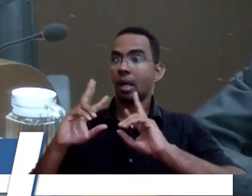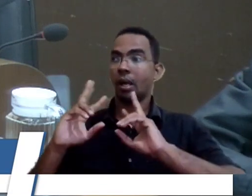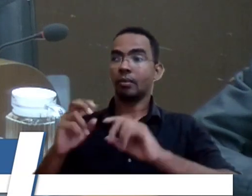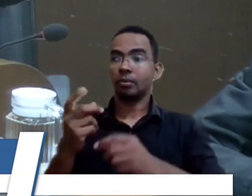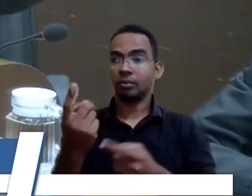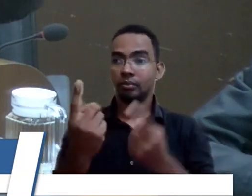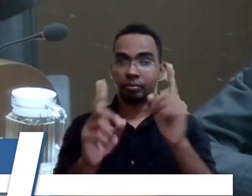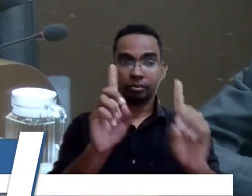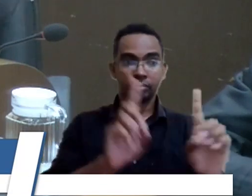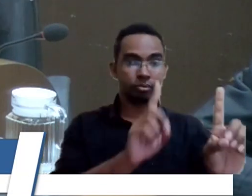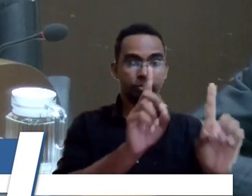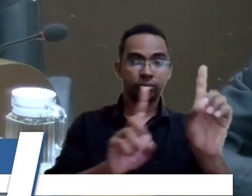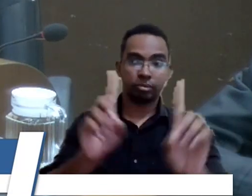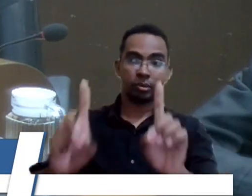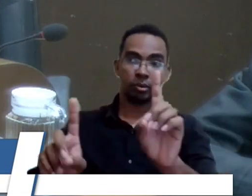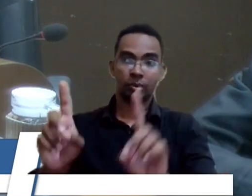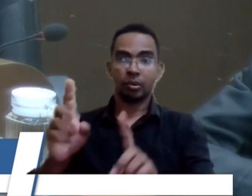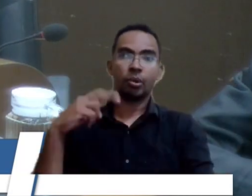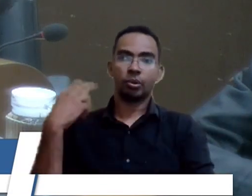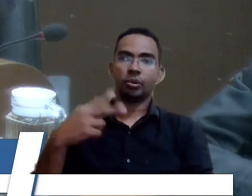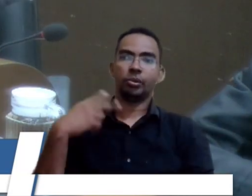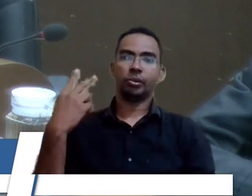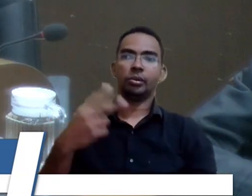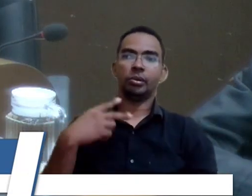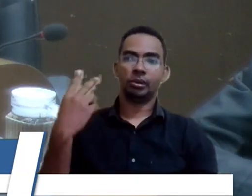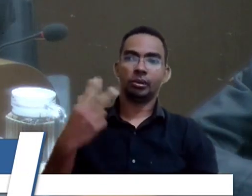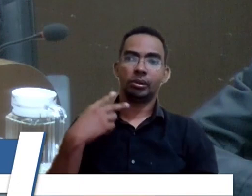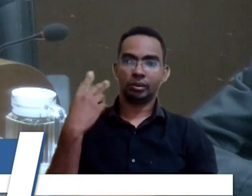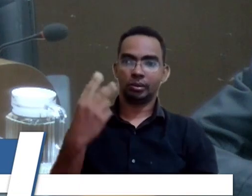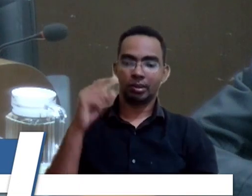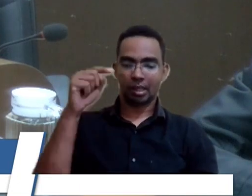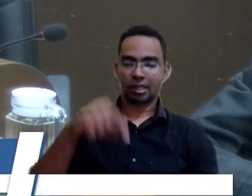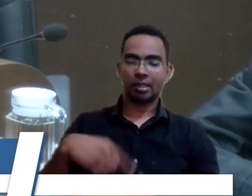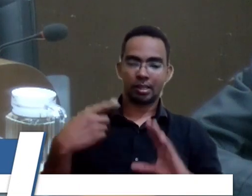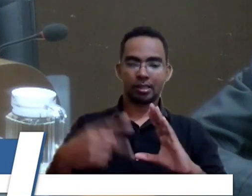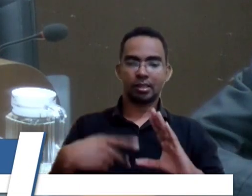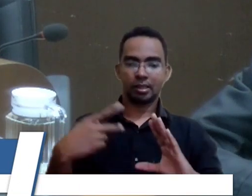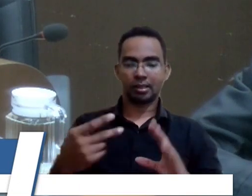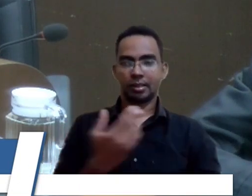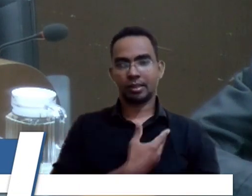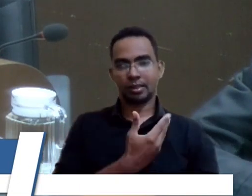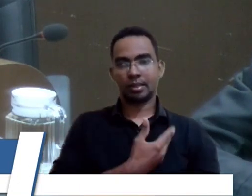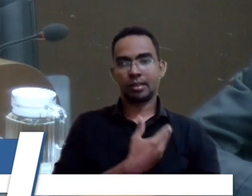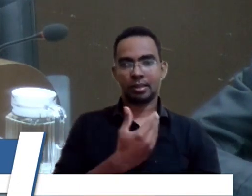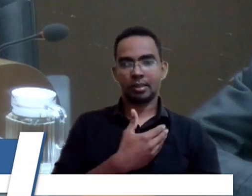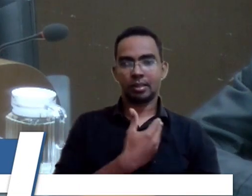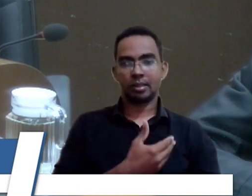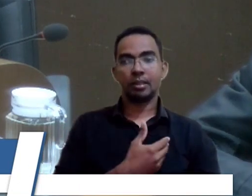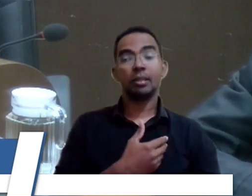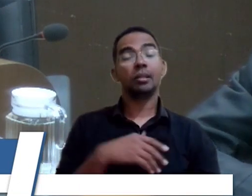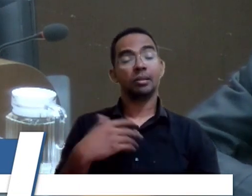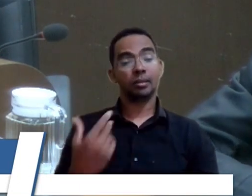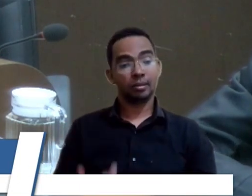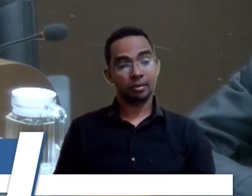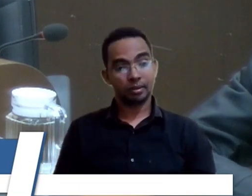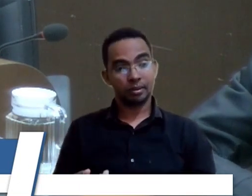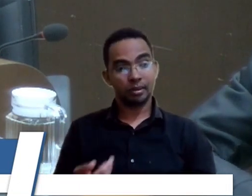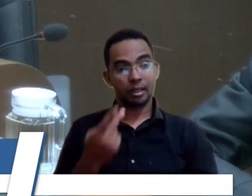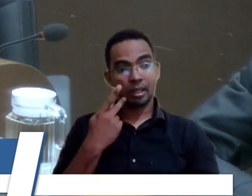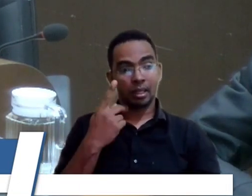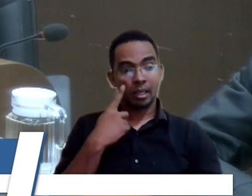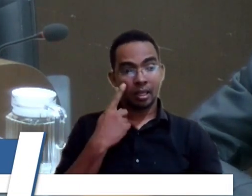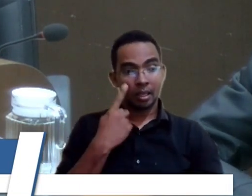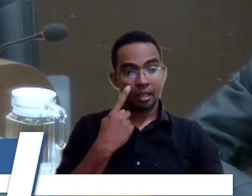Zezinho, Claudinei, Ronaldo, eu, Lurdinha, Luiz Amaral, todos os colegas aqui. Então, quando eles vêm e